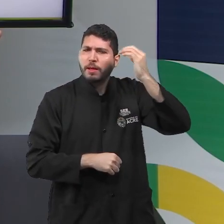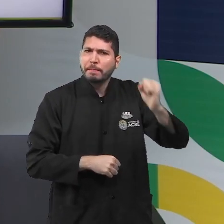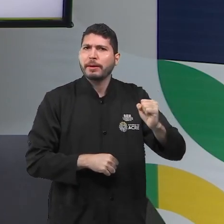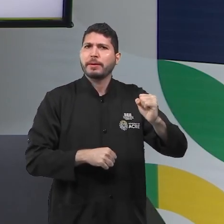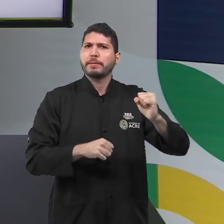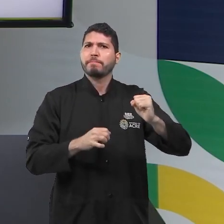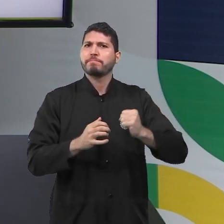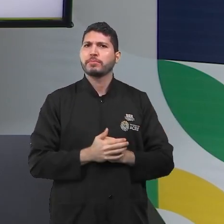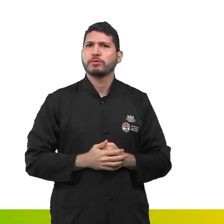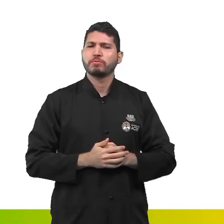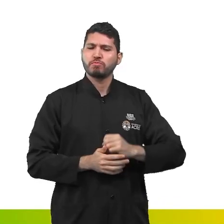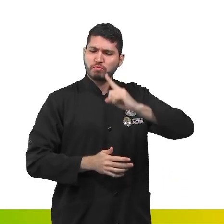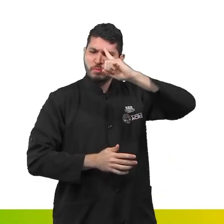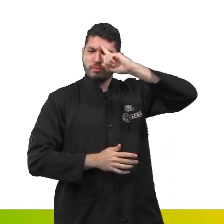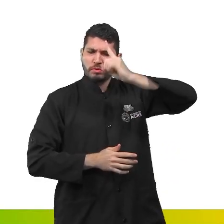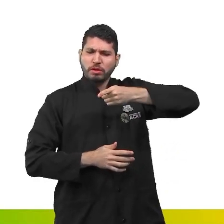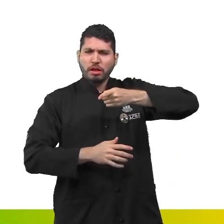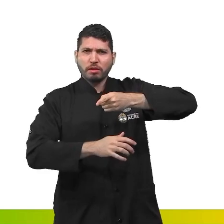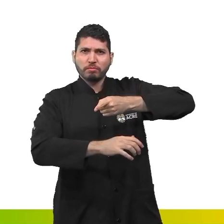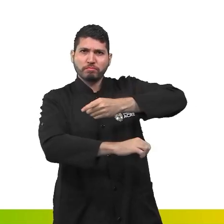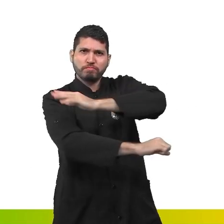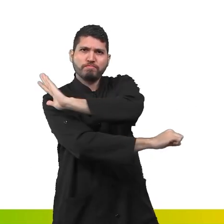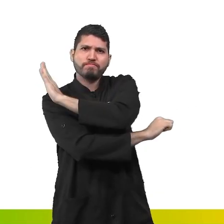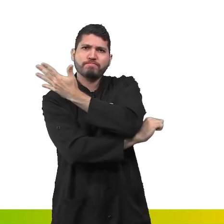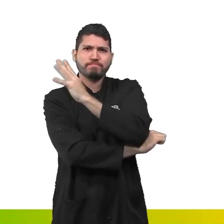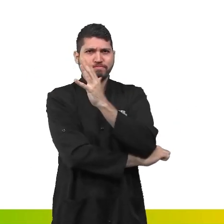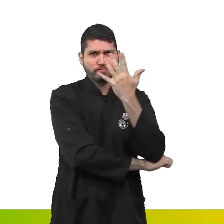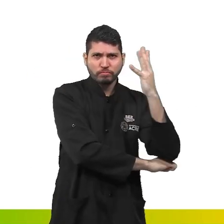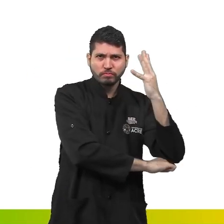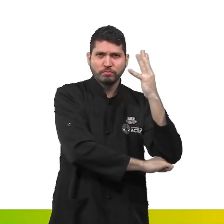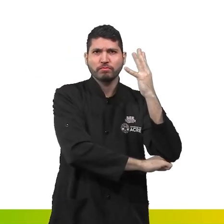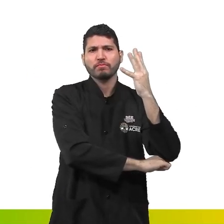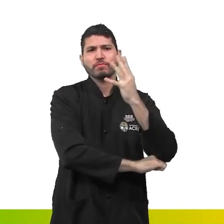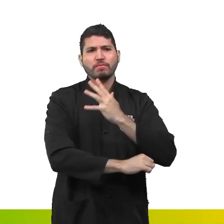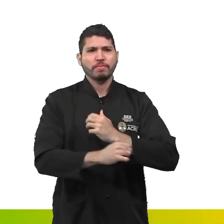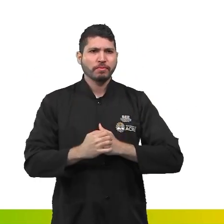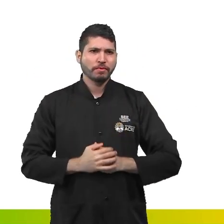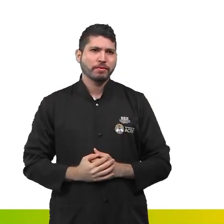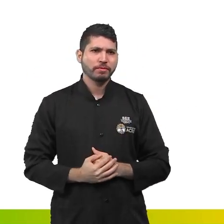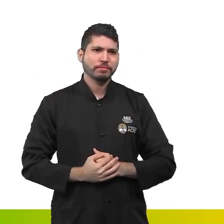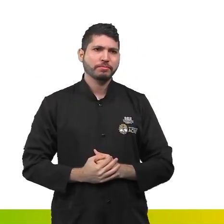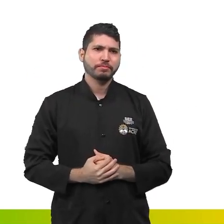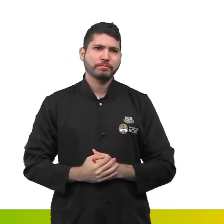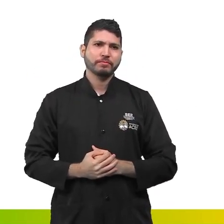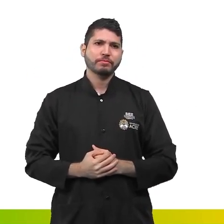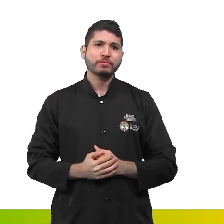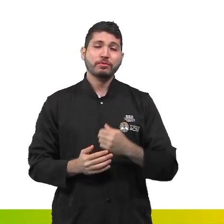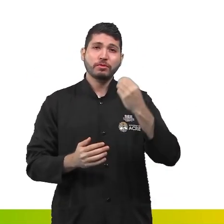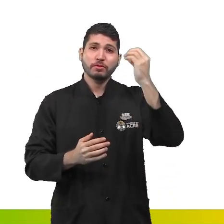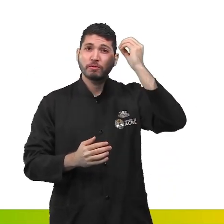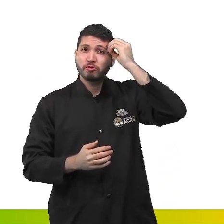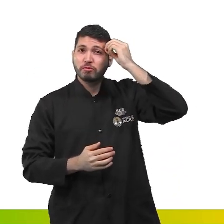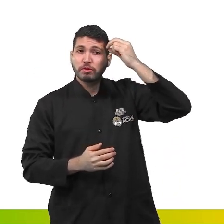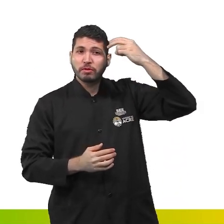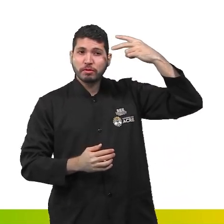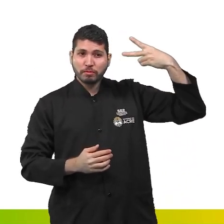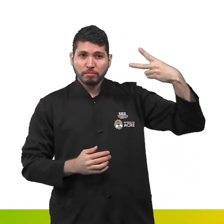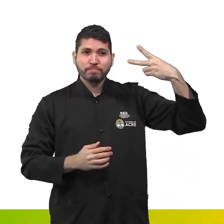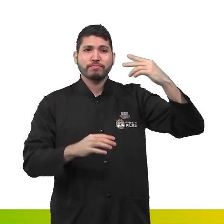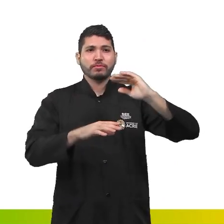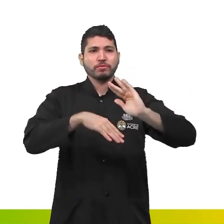natureza. Bom, aí nós temos o Montesquieu. Ele